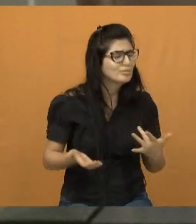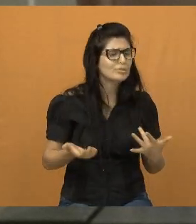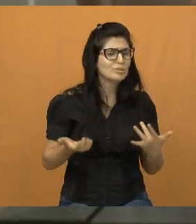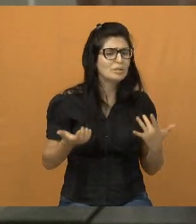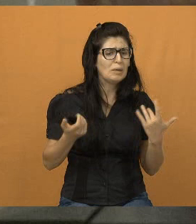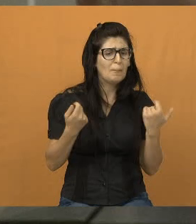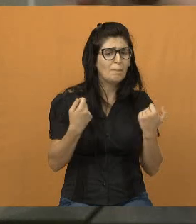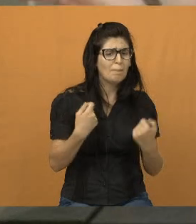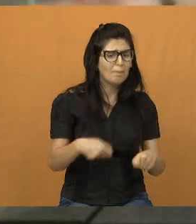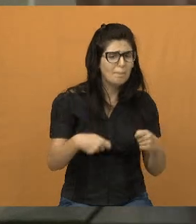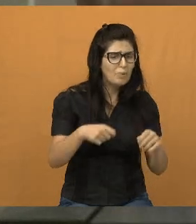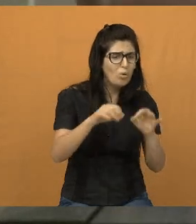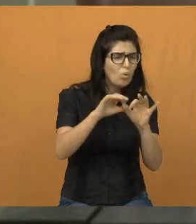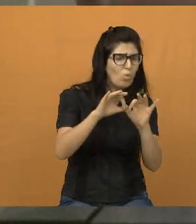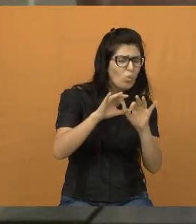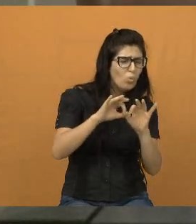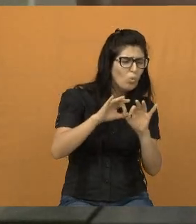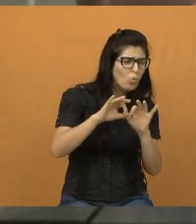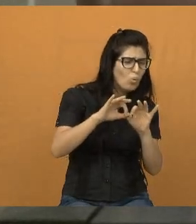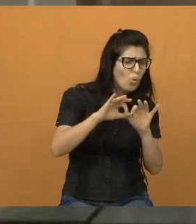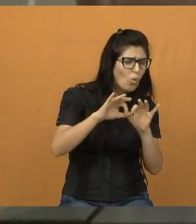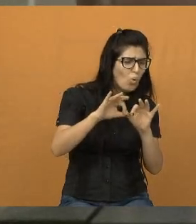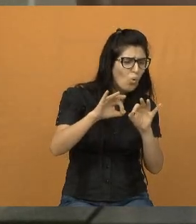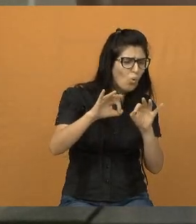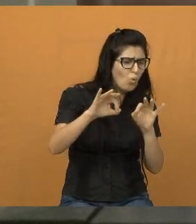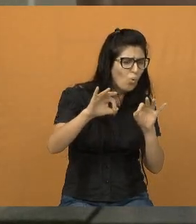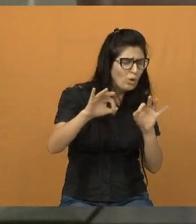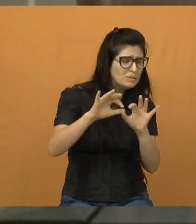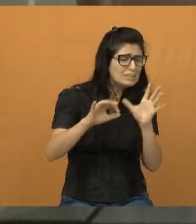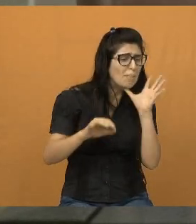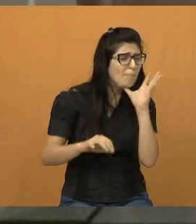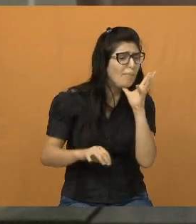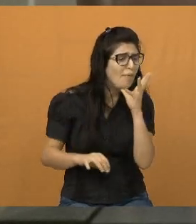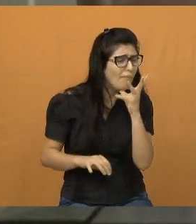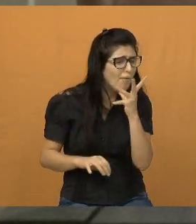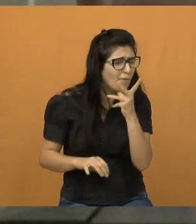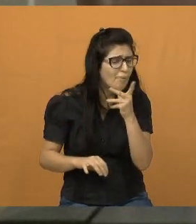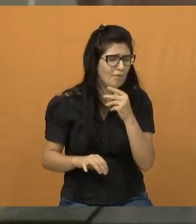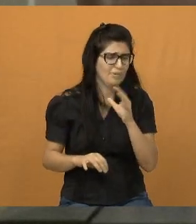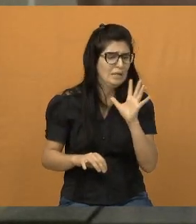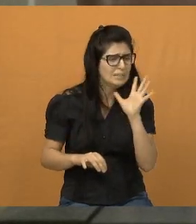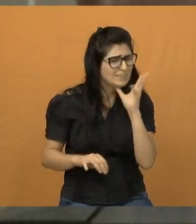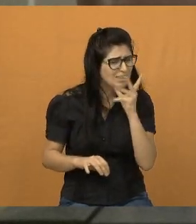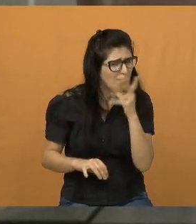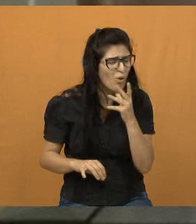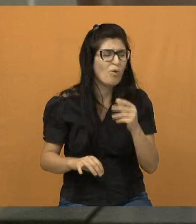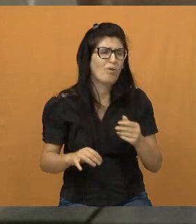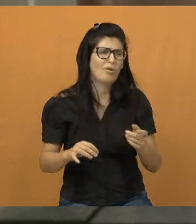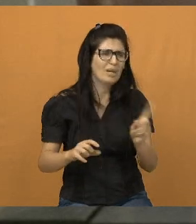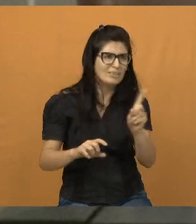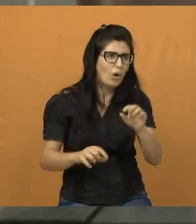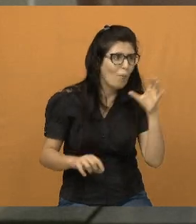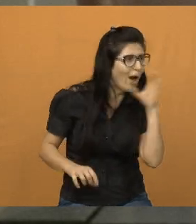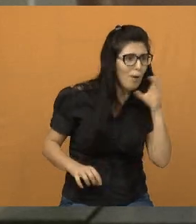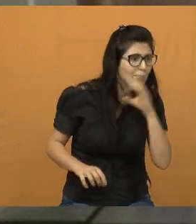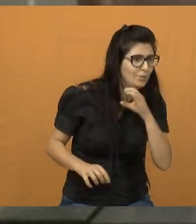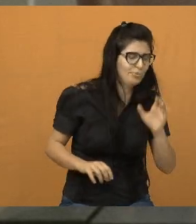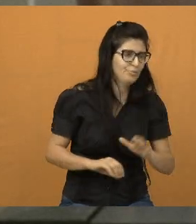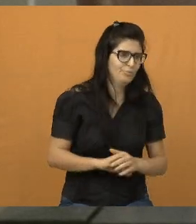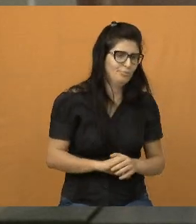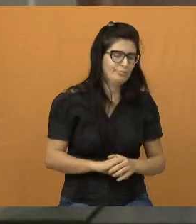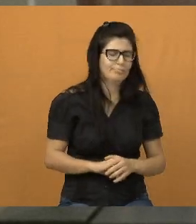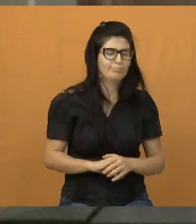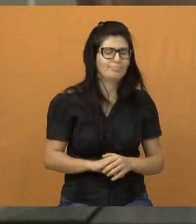acompanhamento longitudinal ao longo do tempo e não um atendimento pontual como é dado pelo